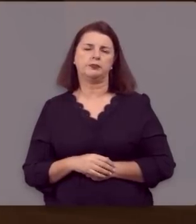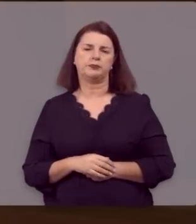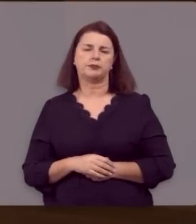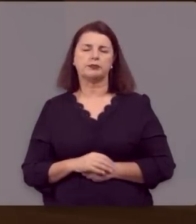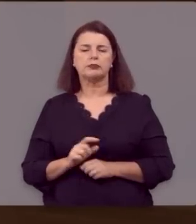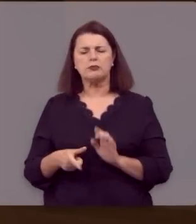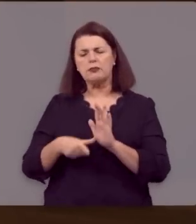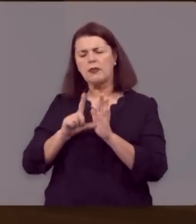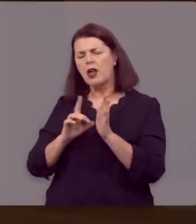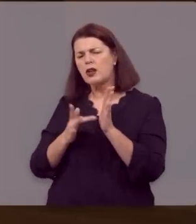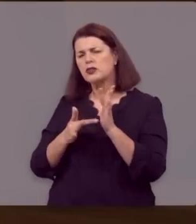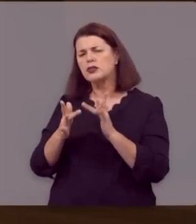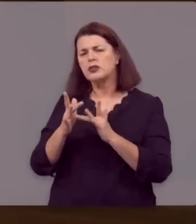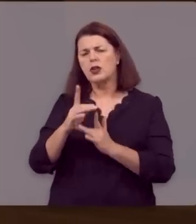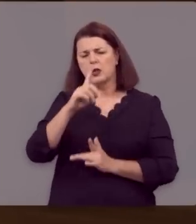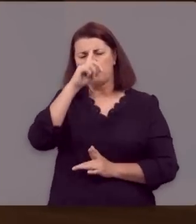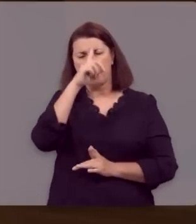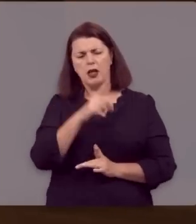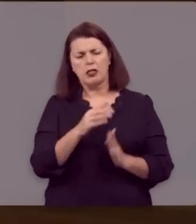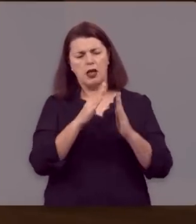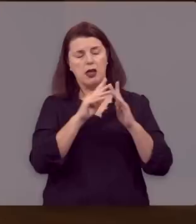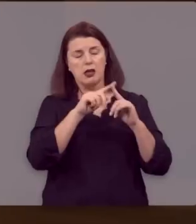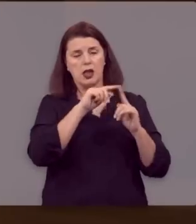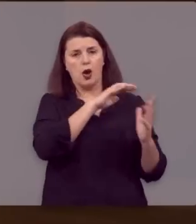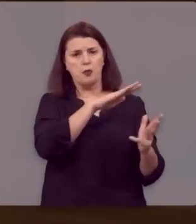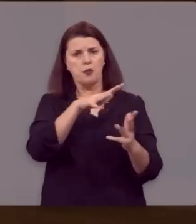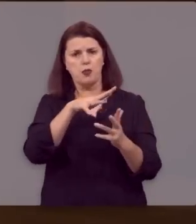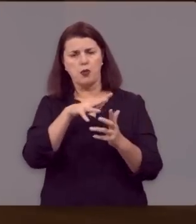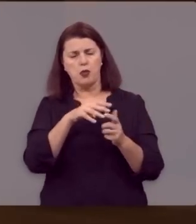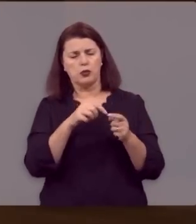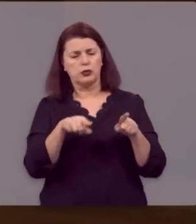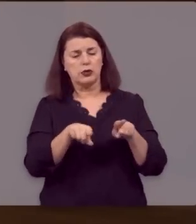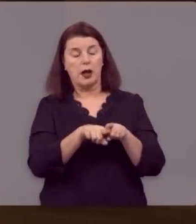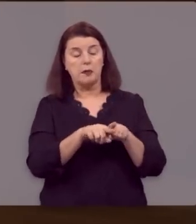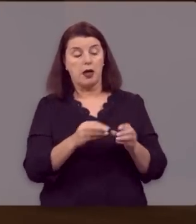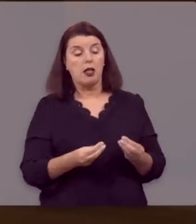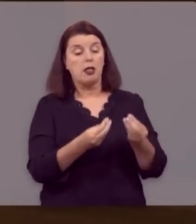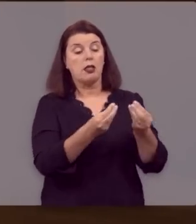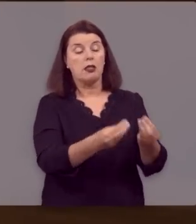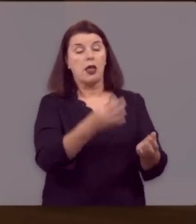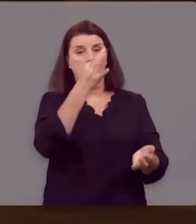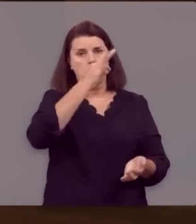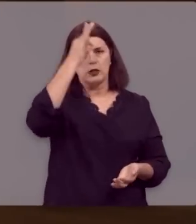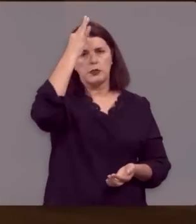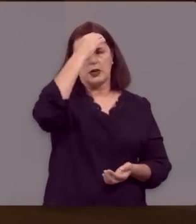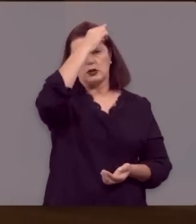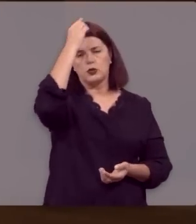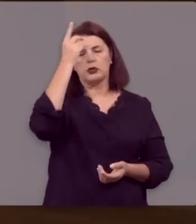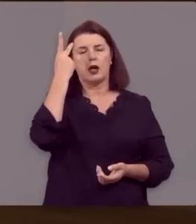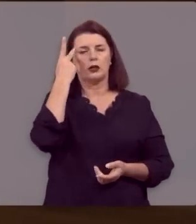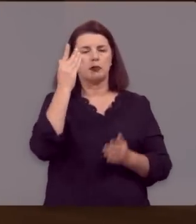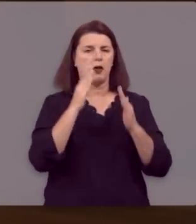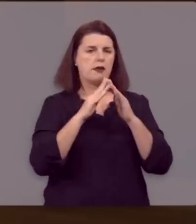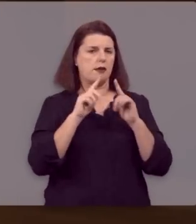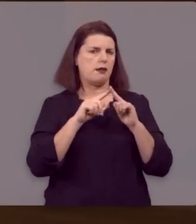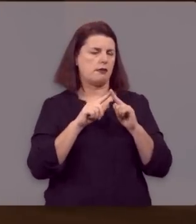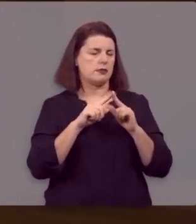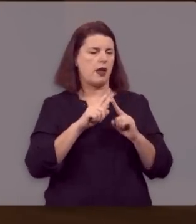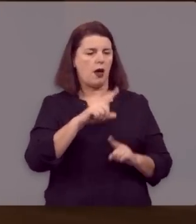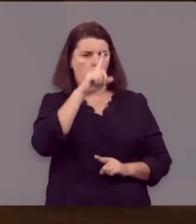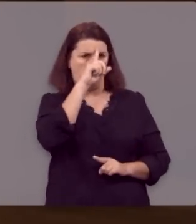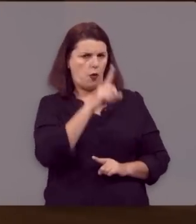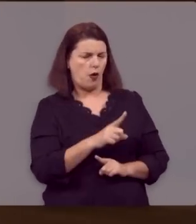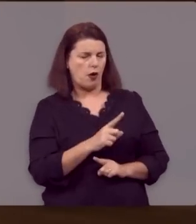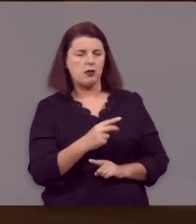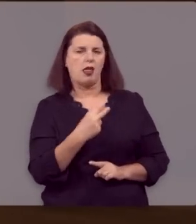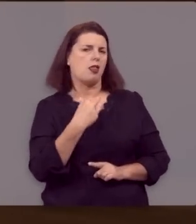Antes de Jesus enviar a igreja ao mundo, ele enviou o Espírito Santo à igreja, e esta ordem não